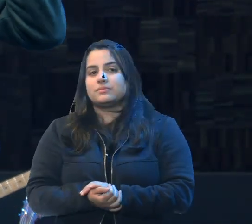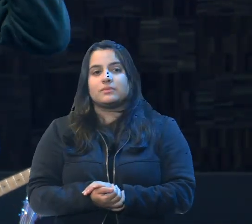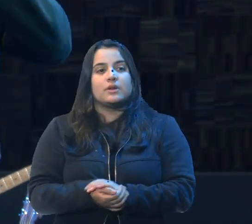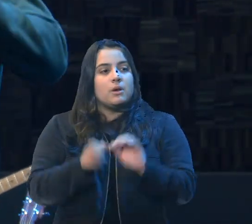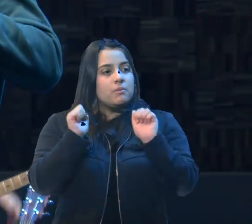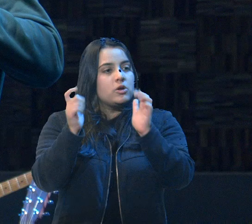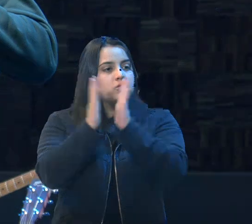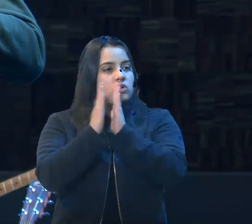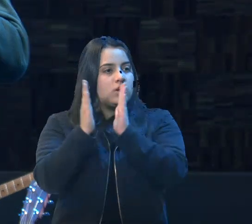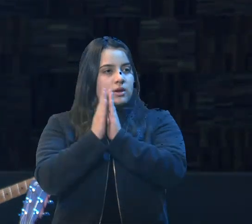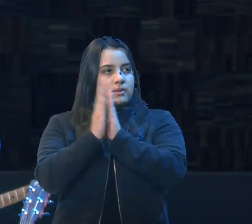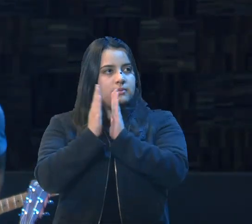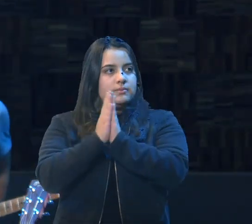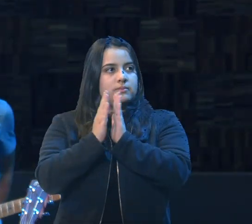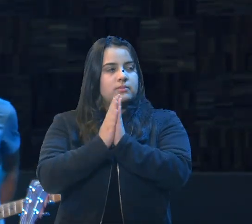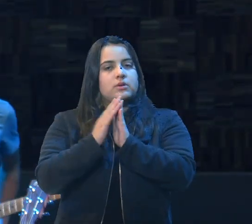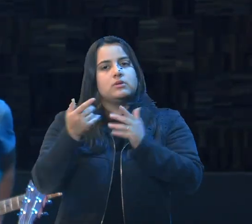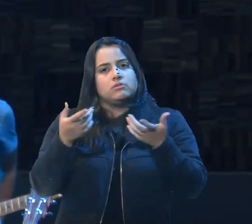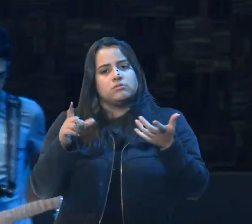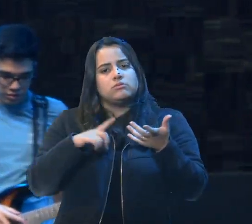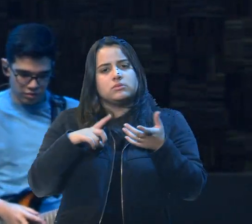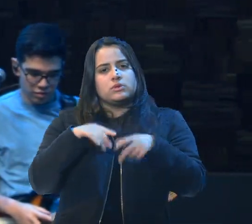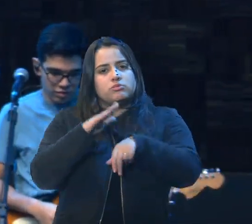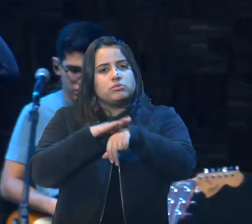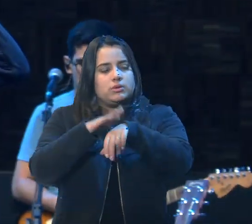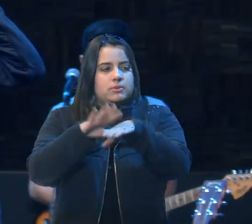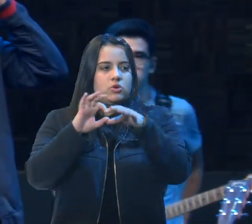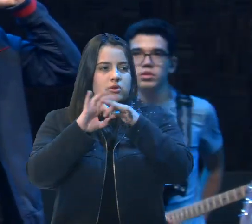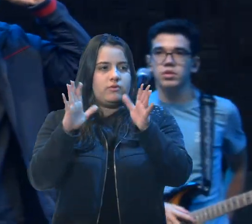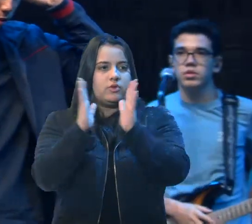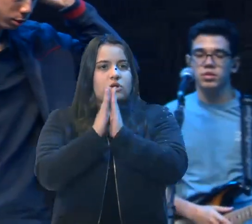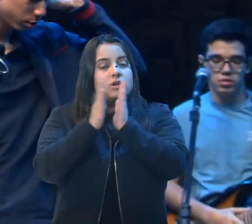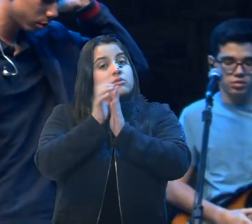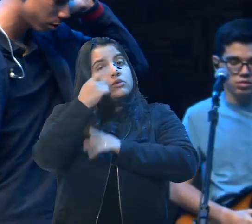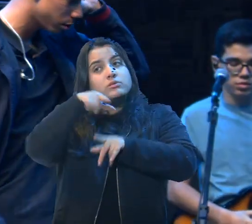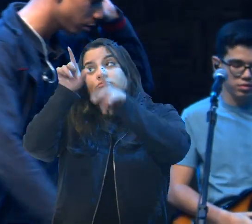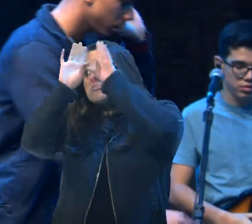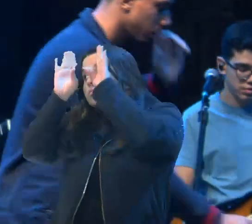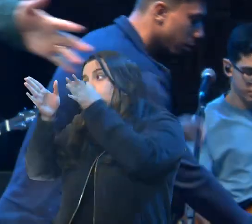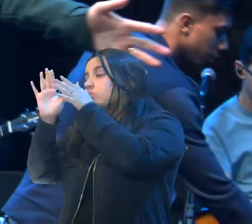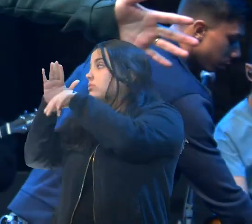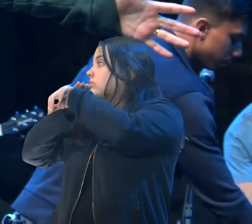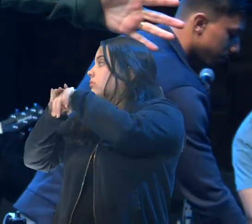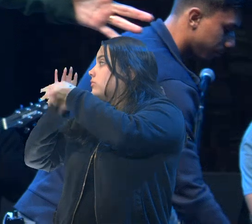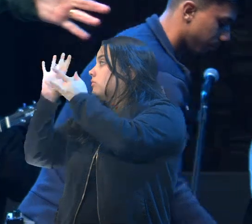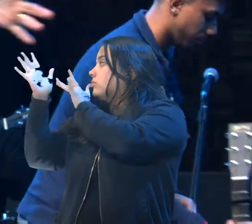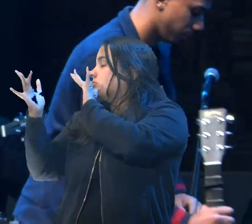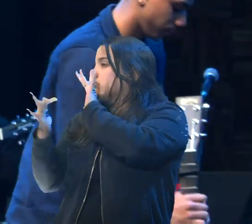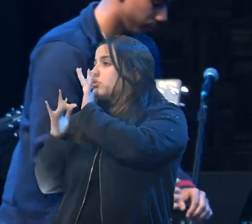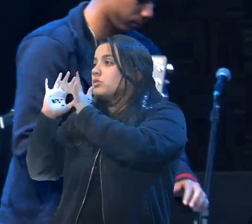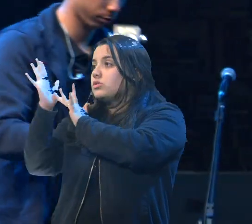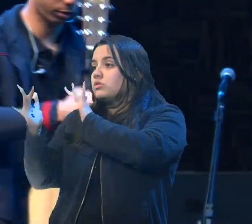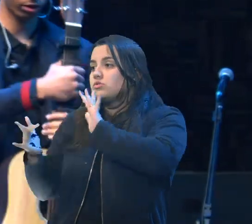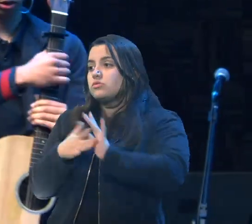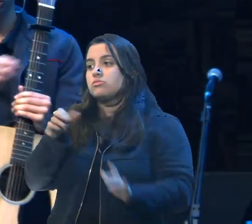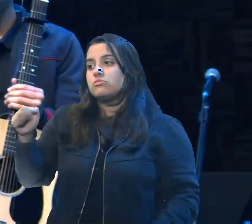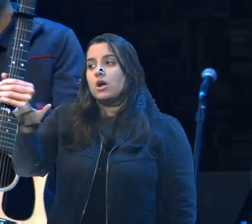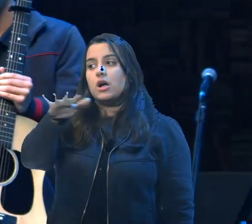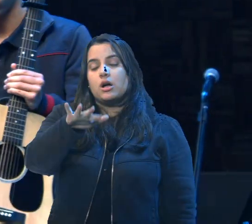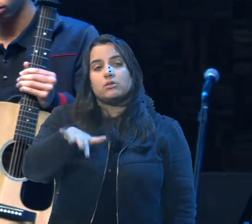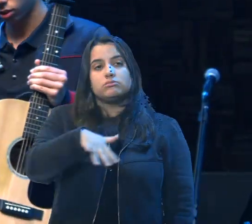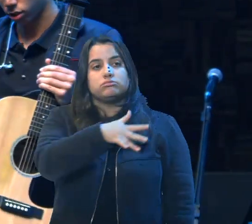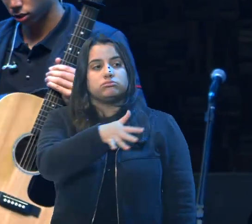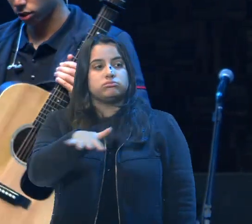Começa a orar por isso. Eu vou te deixar um tempo em oração. Se concentra para falar com Jesus. Ele está passeando neste lugar.